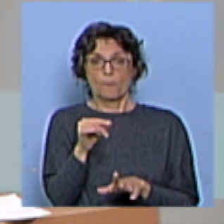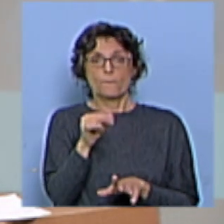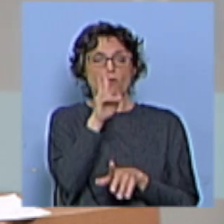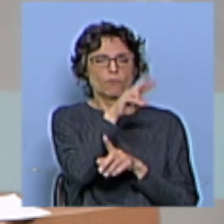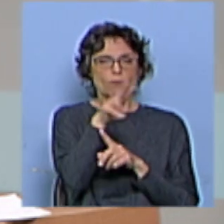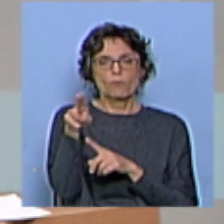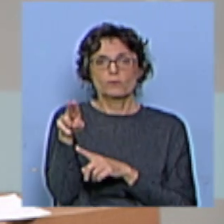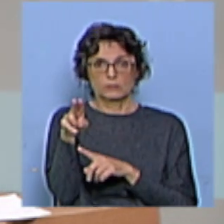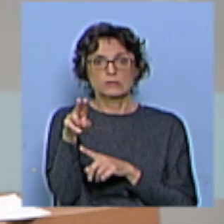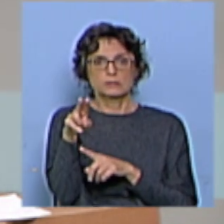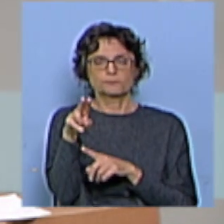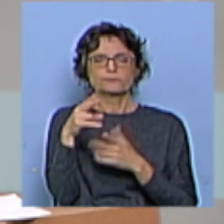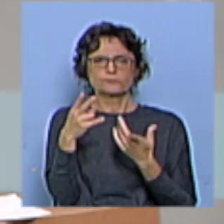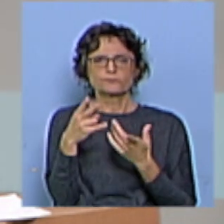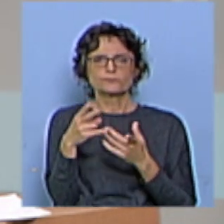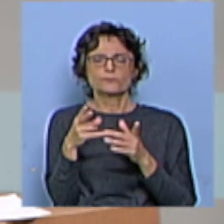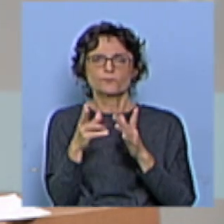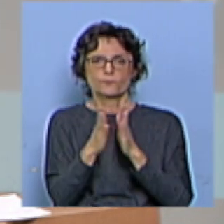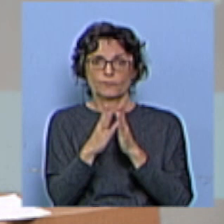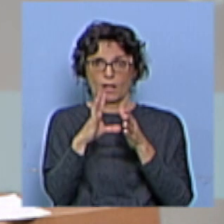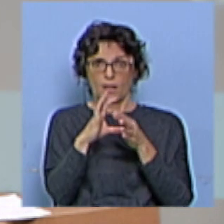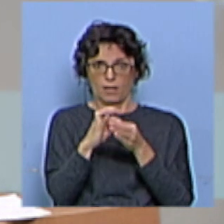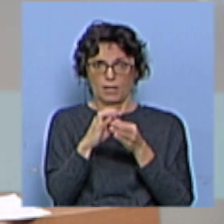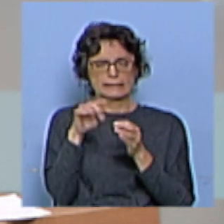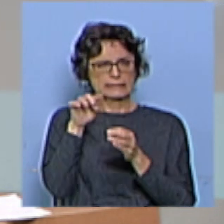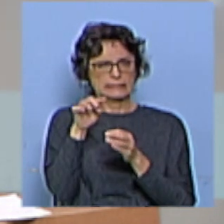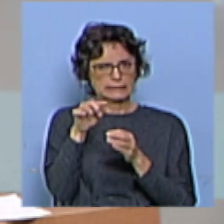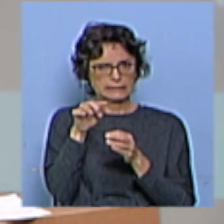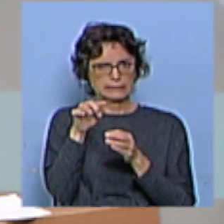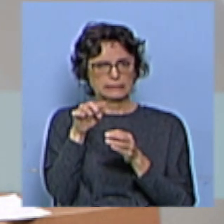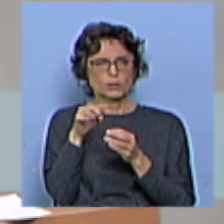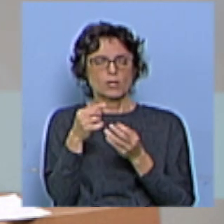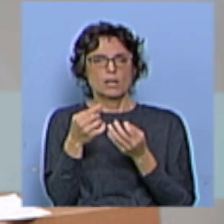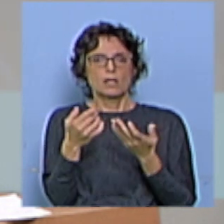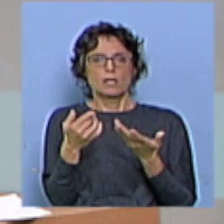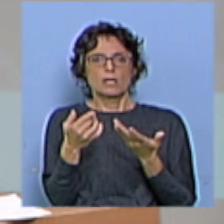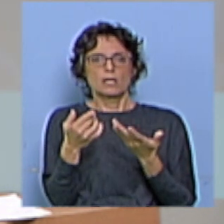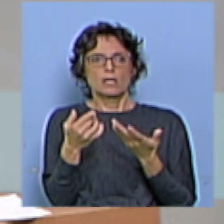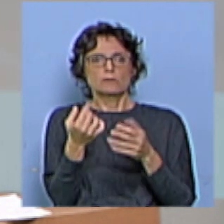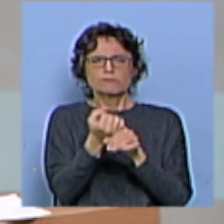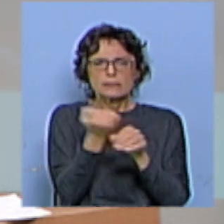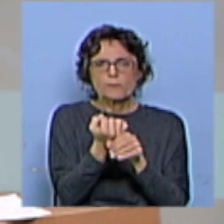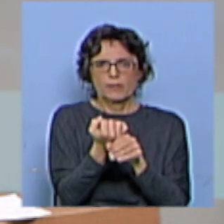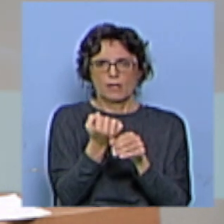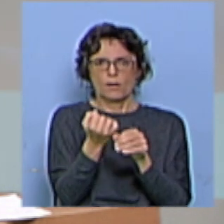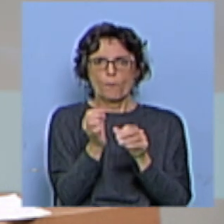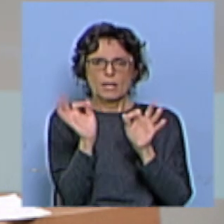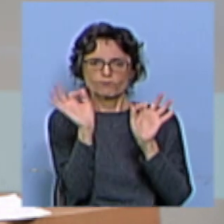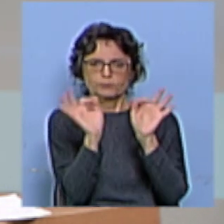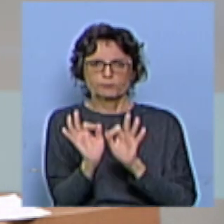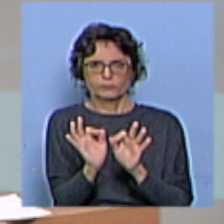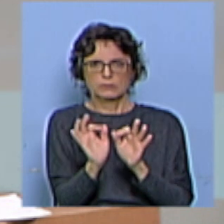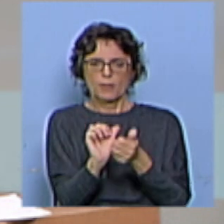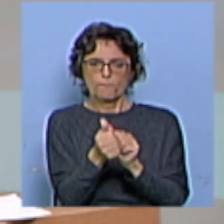da Igreja, museus diocesanos, que têm trabalhado também nesse sentido e que procuram agora readaptar-se a esta nova realidade.